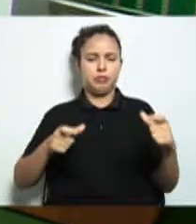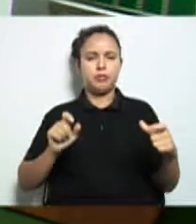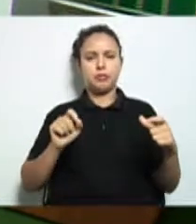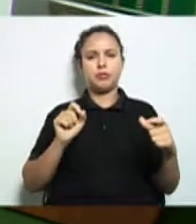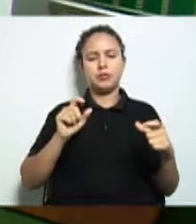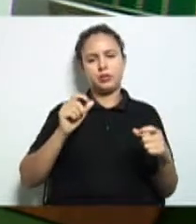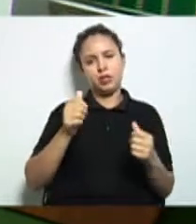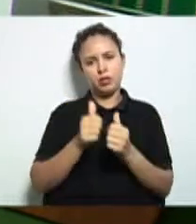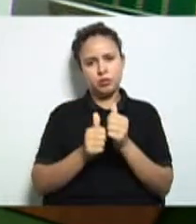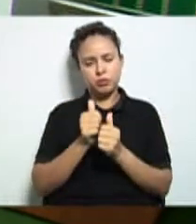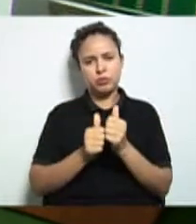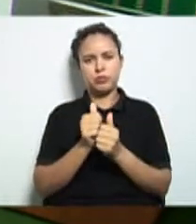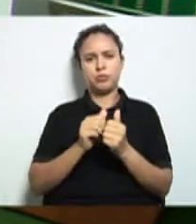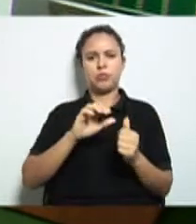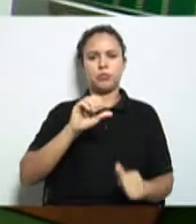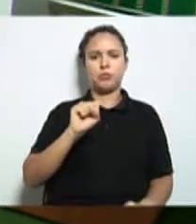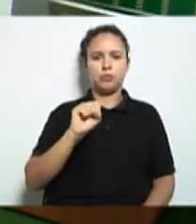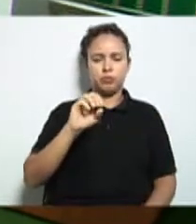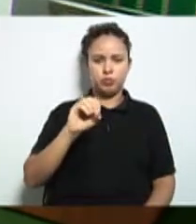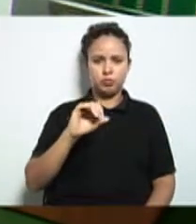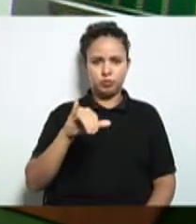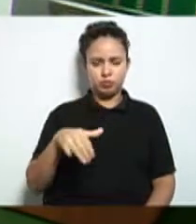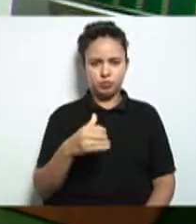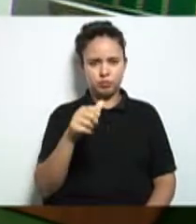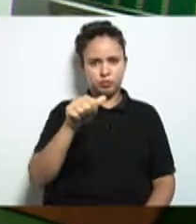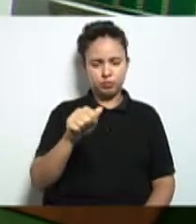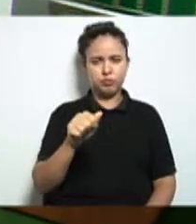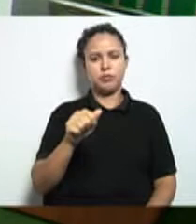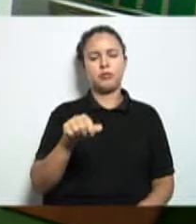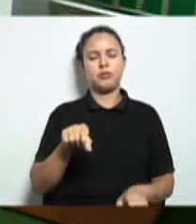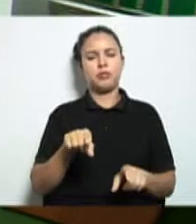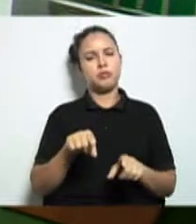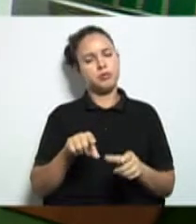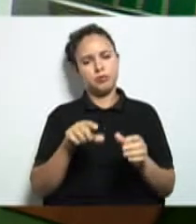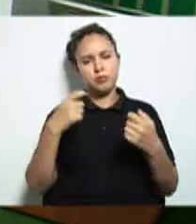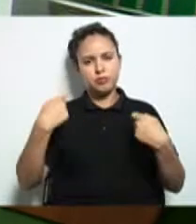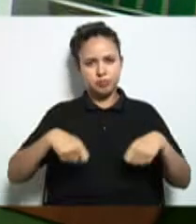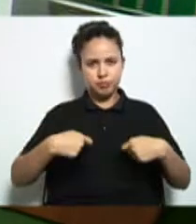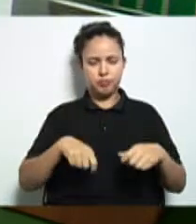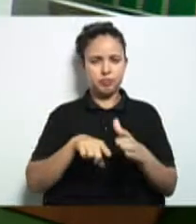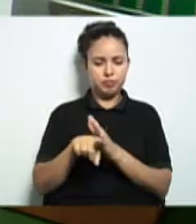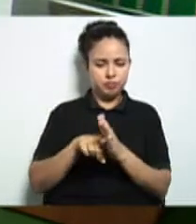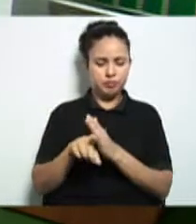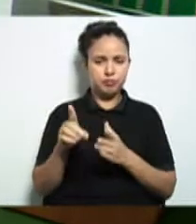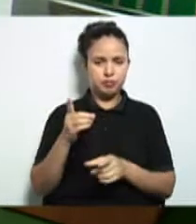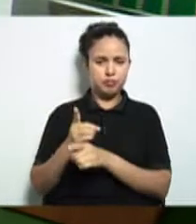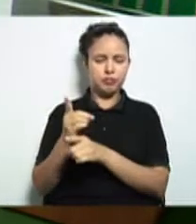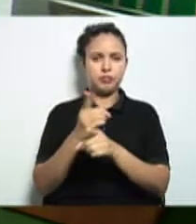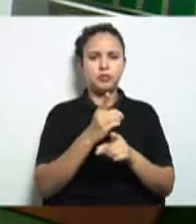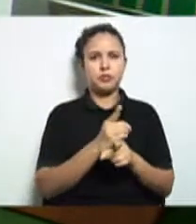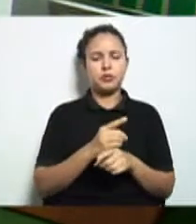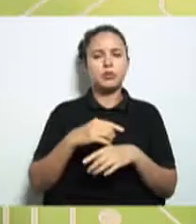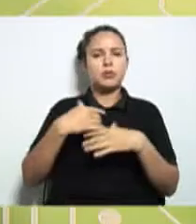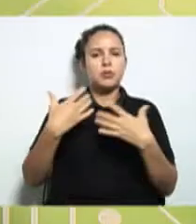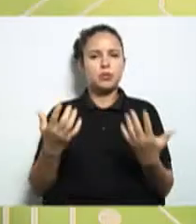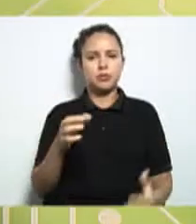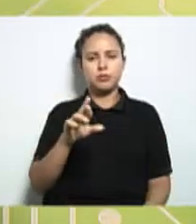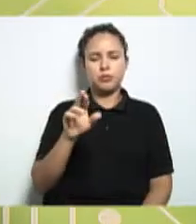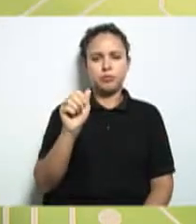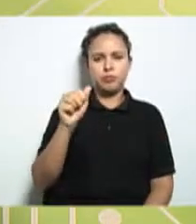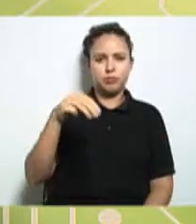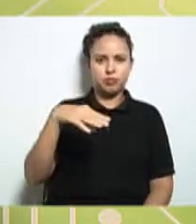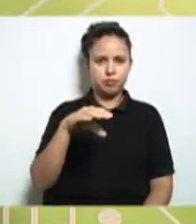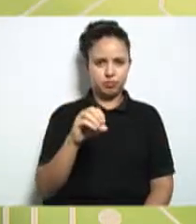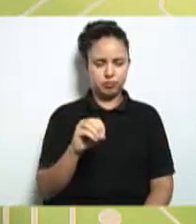soja, milho. Então, essas também a gente vai precisar de uma pesquisa para poder descobrir qual é esse ramo. Exatamente. Então,